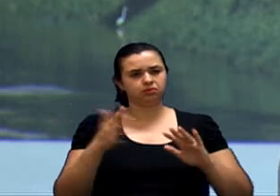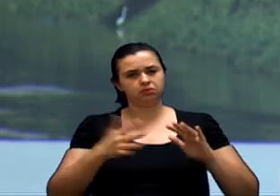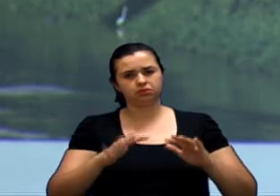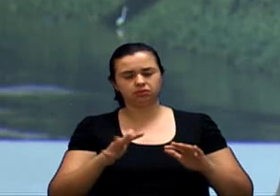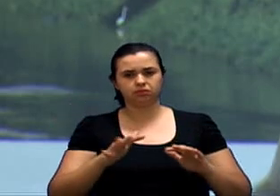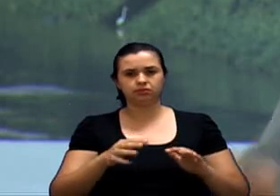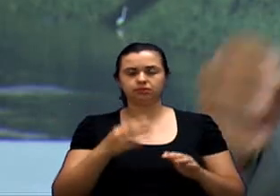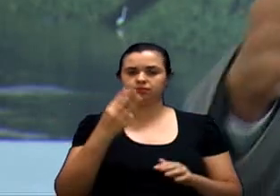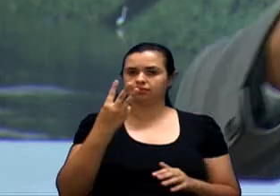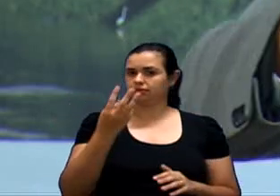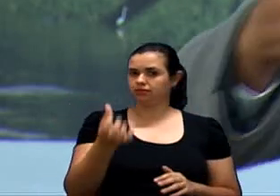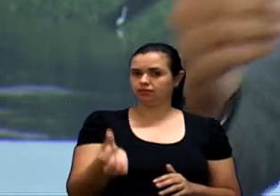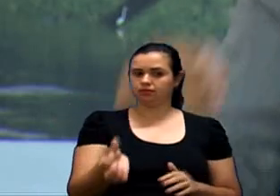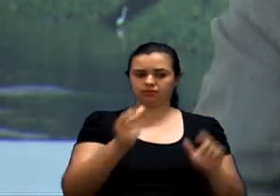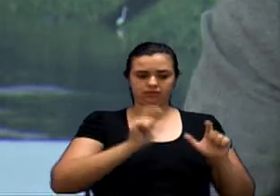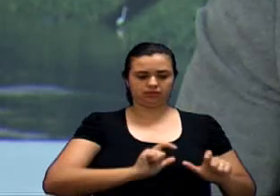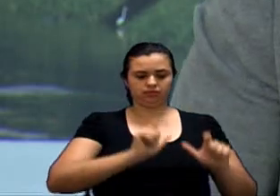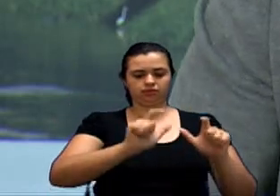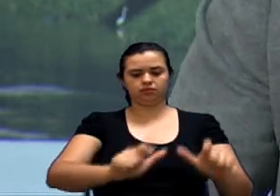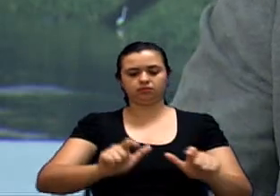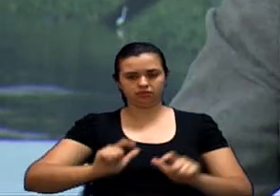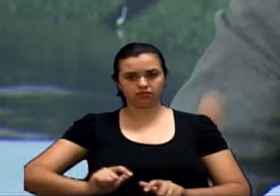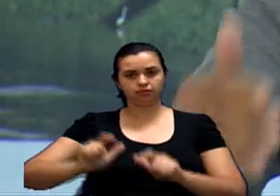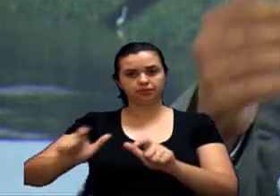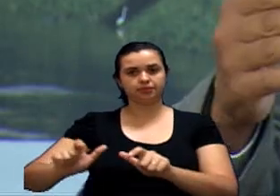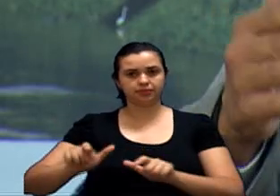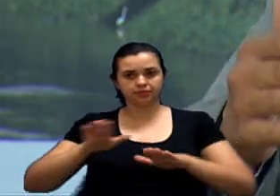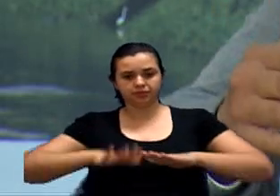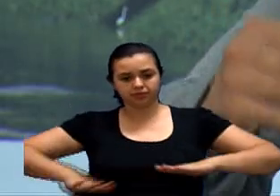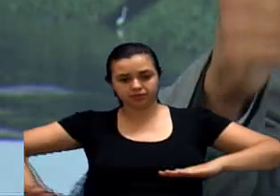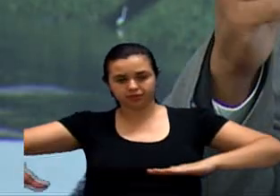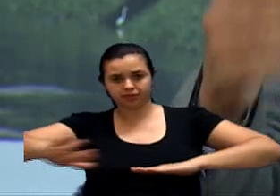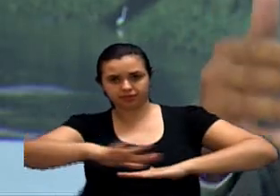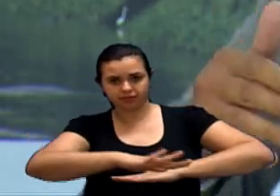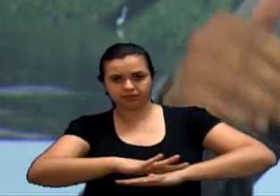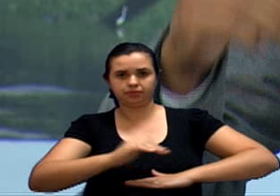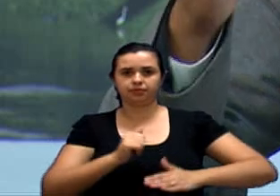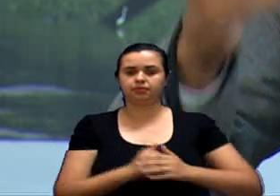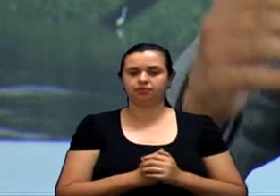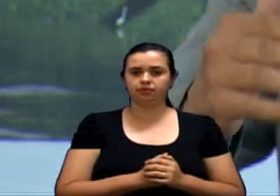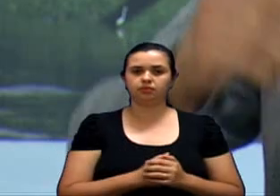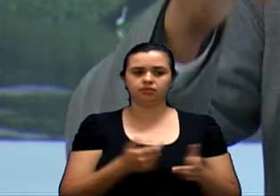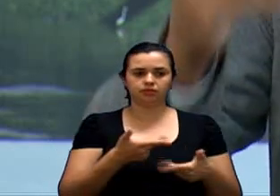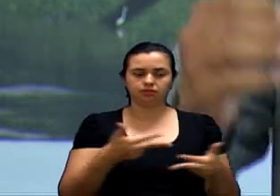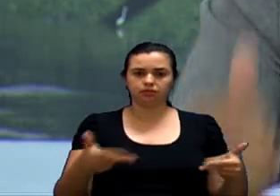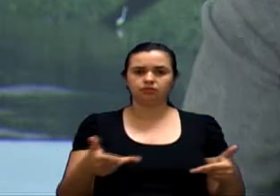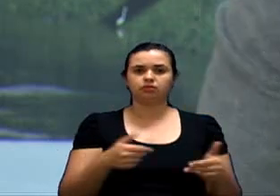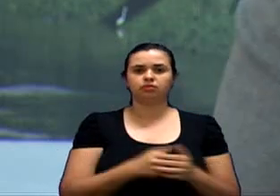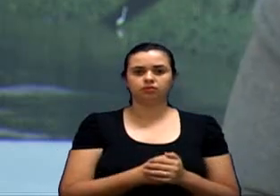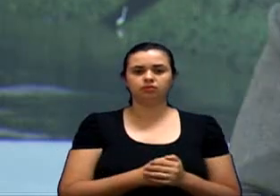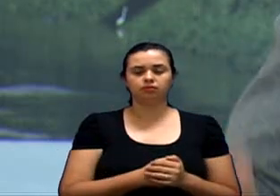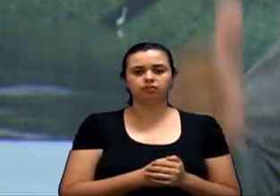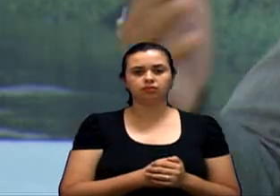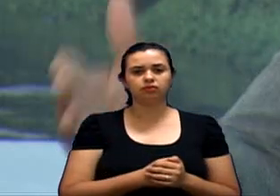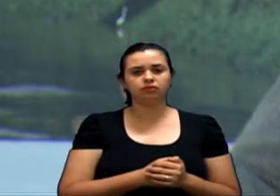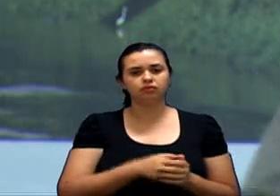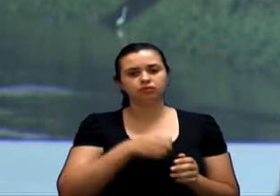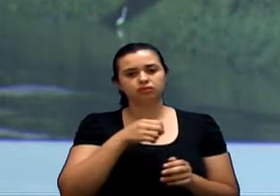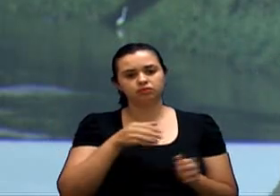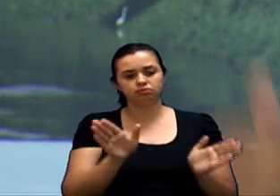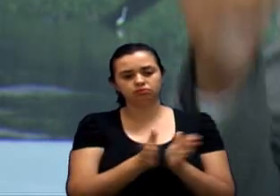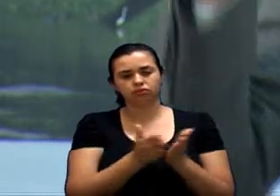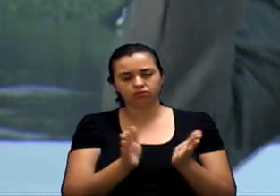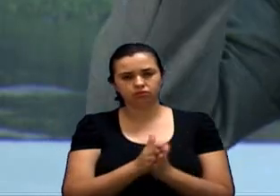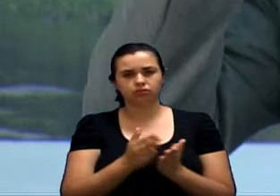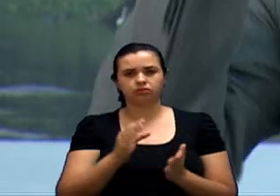Na grande maioria, no entorno, são bairros carentes. Bairro dos Morros, Sabiá, João Romão, Zacarias. Aí nós temos Vila